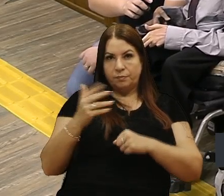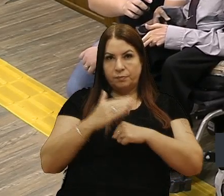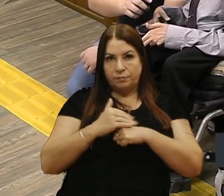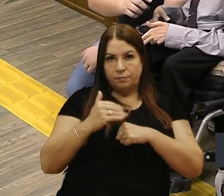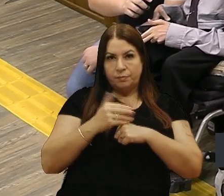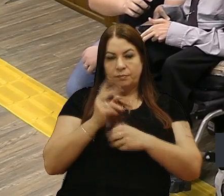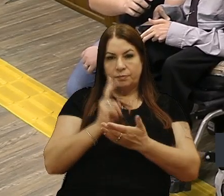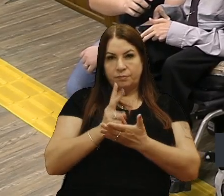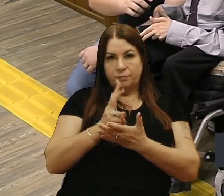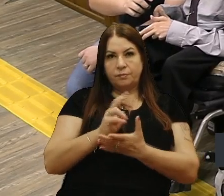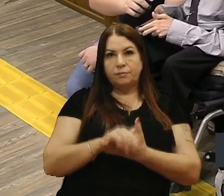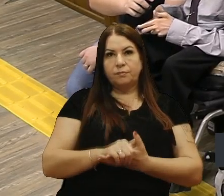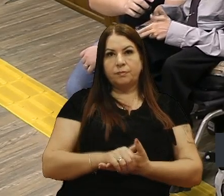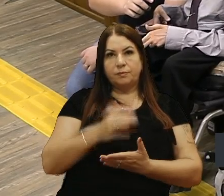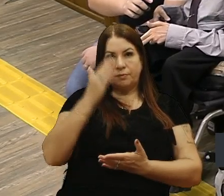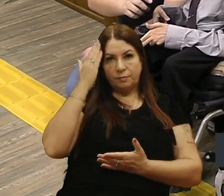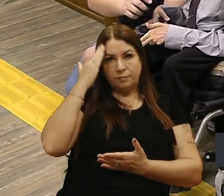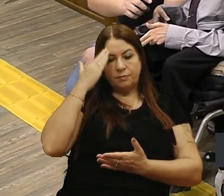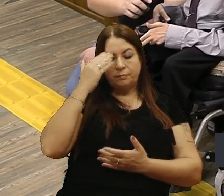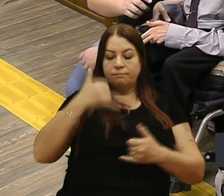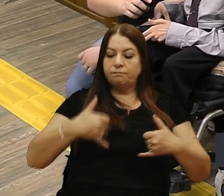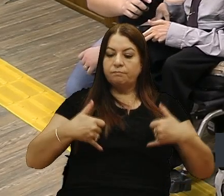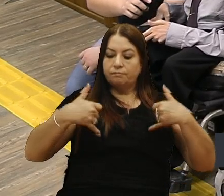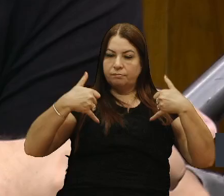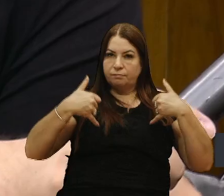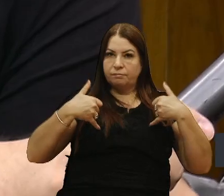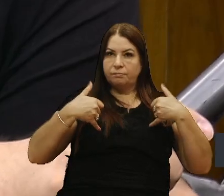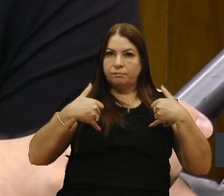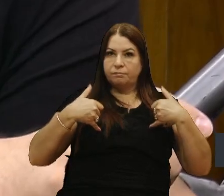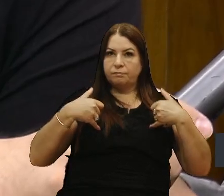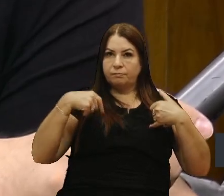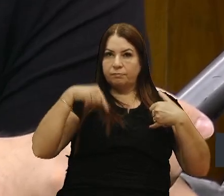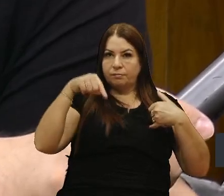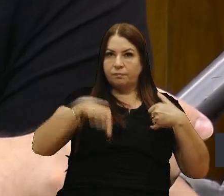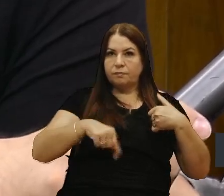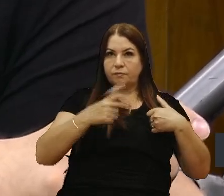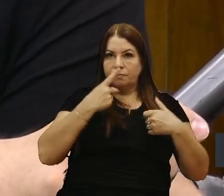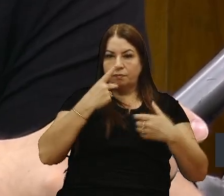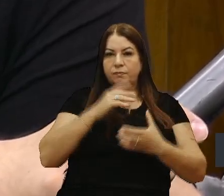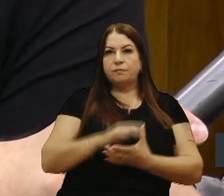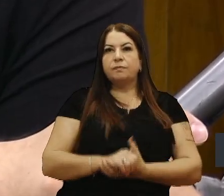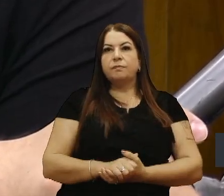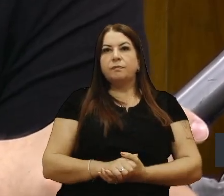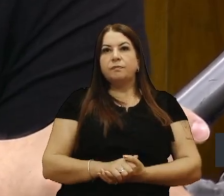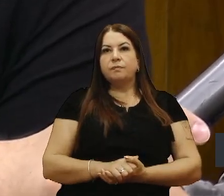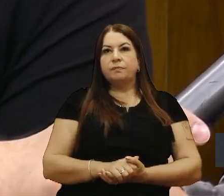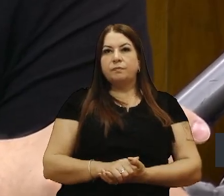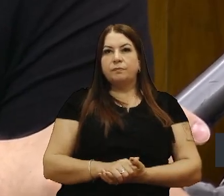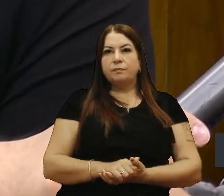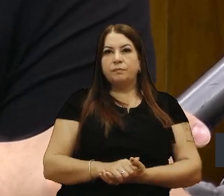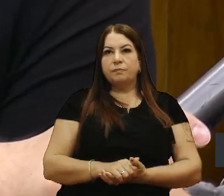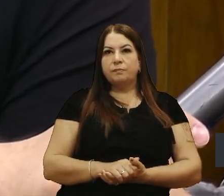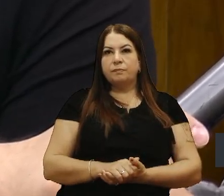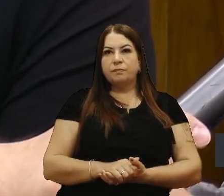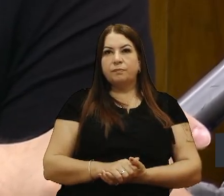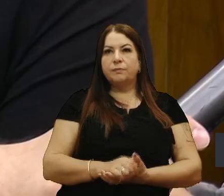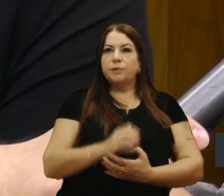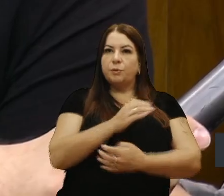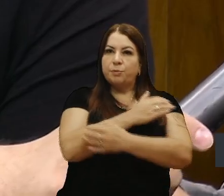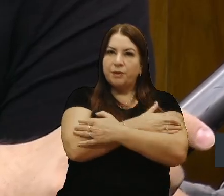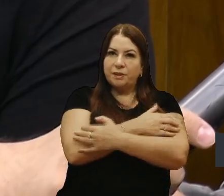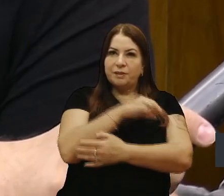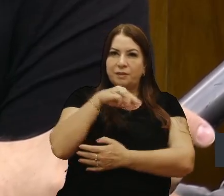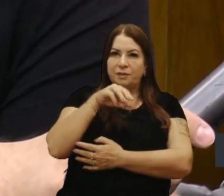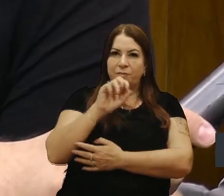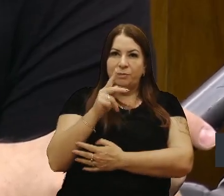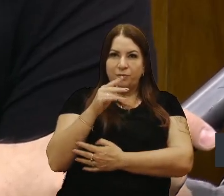desde sempre. Saiba que é uma grande honra poder estar aqui falando. Grande abraço ao Matheus,